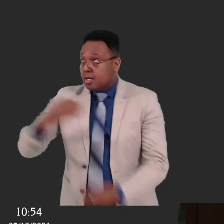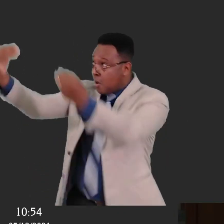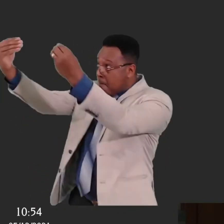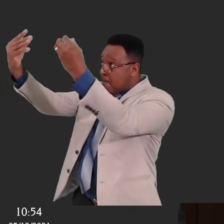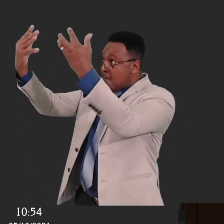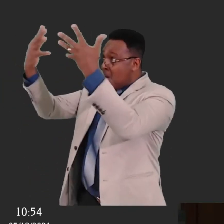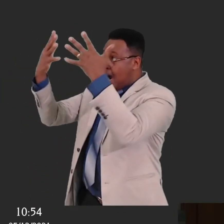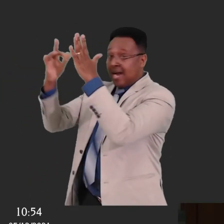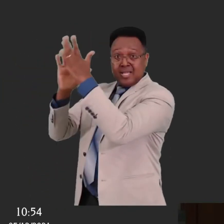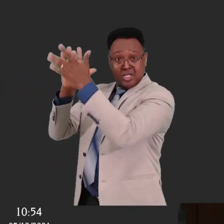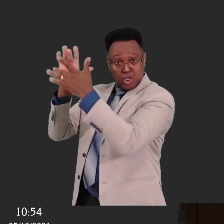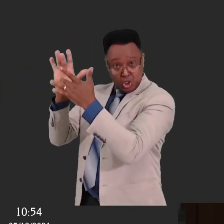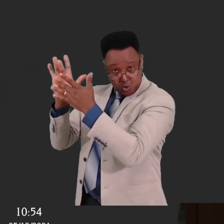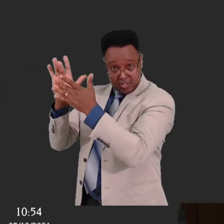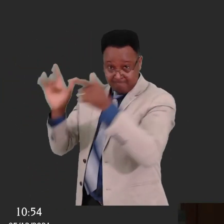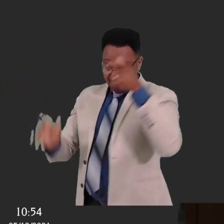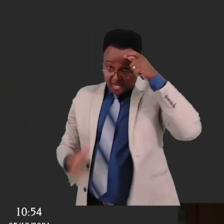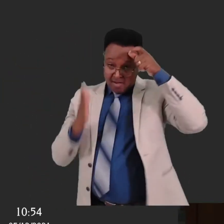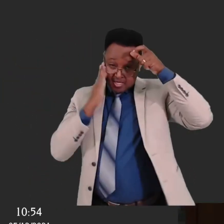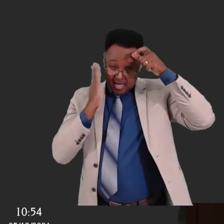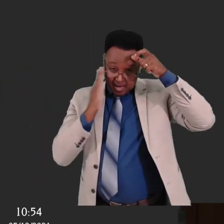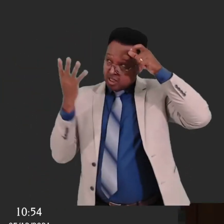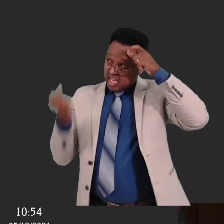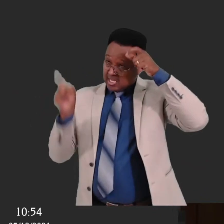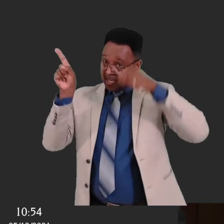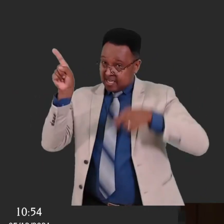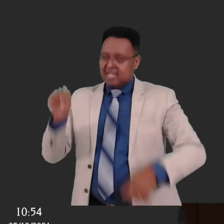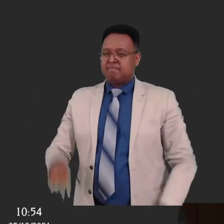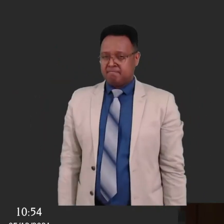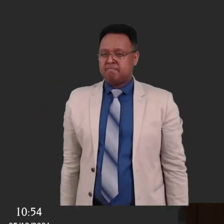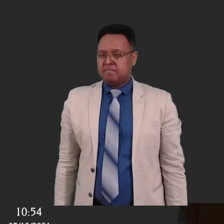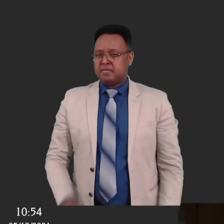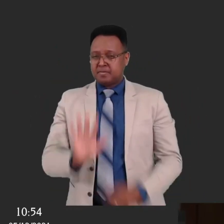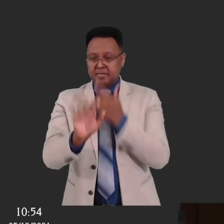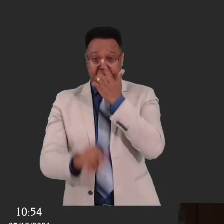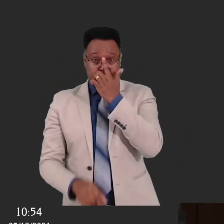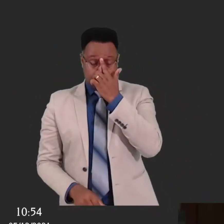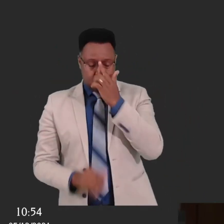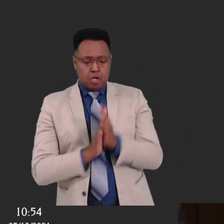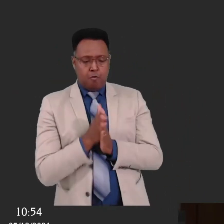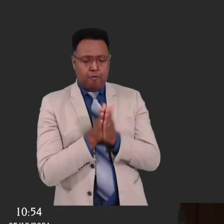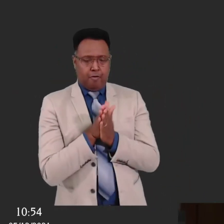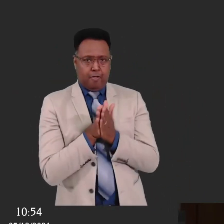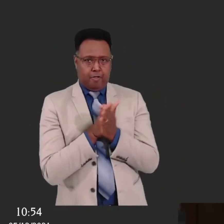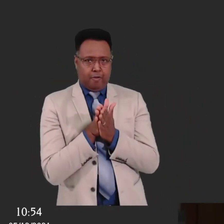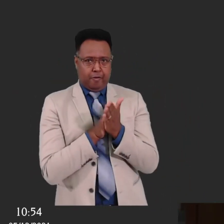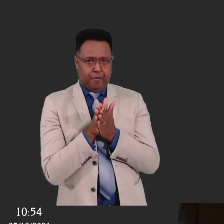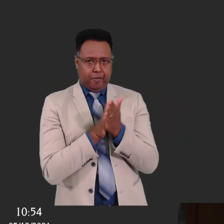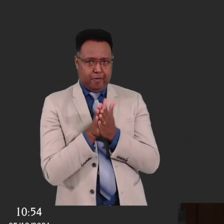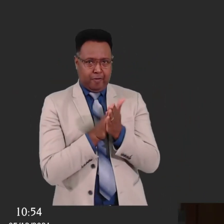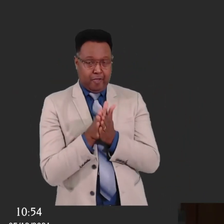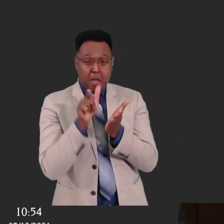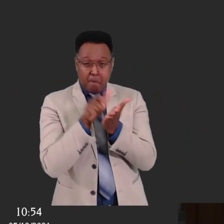receber a imagem do Senhor Jesus. Então ele fala, eu vou sujar esse papel. Porque se eu sujá-lo,